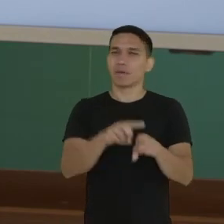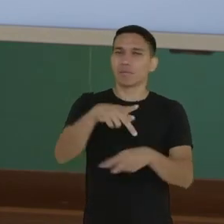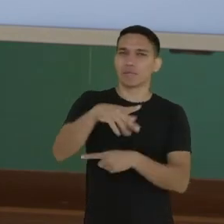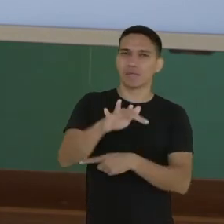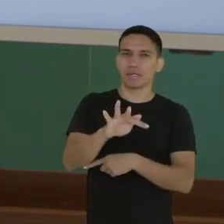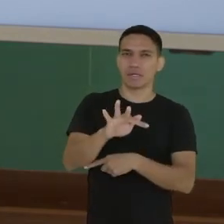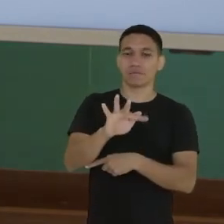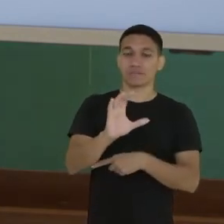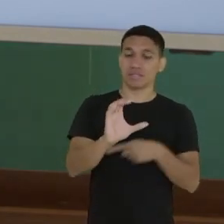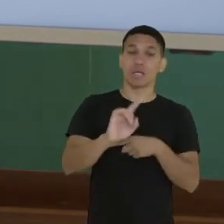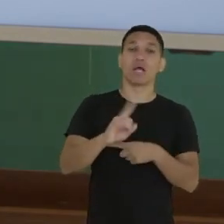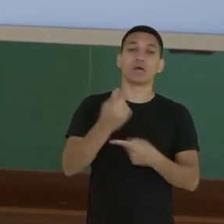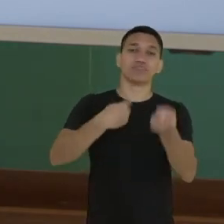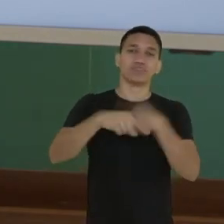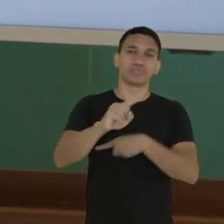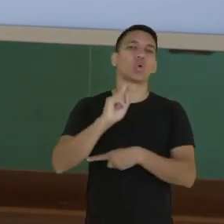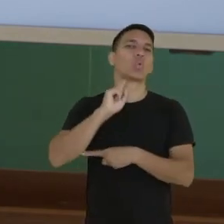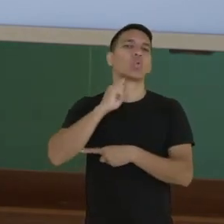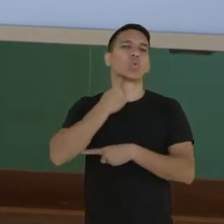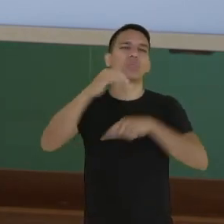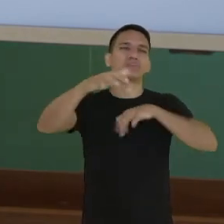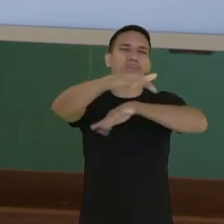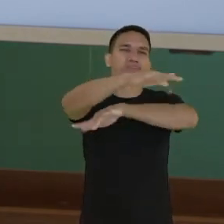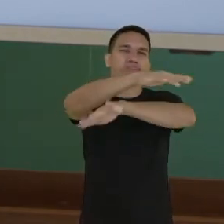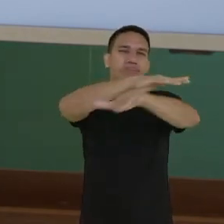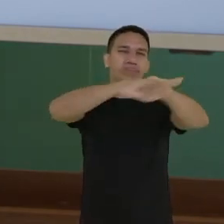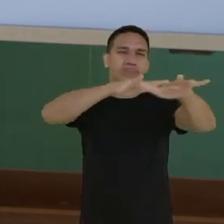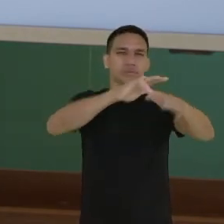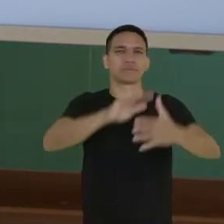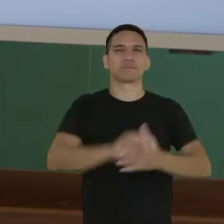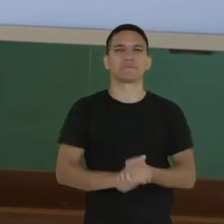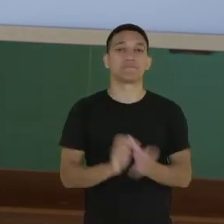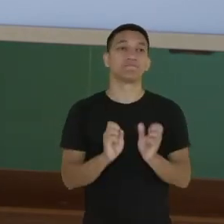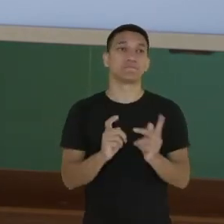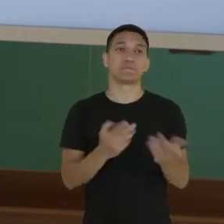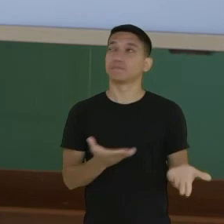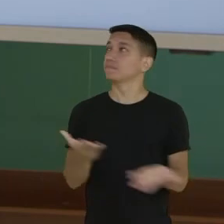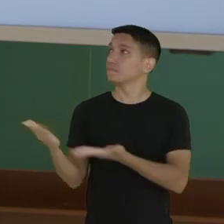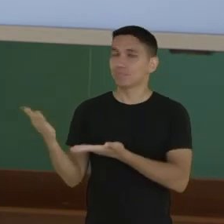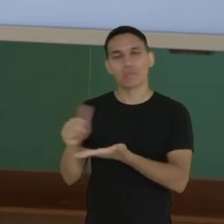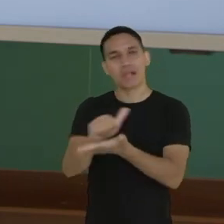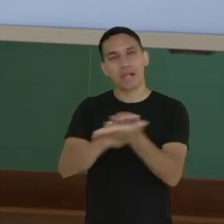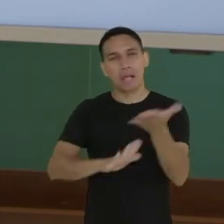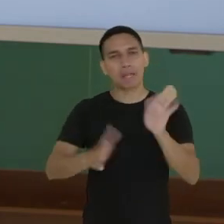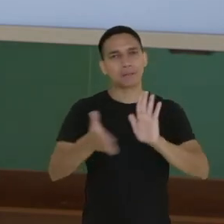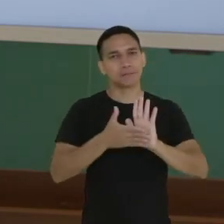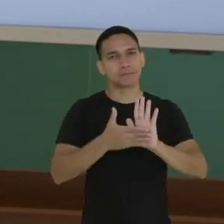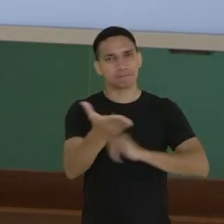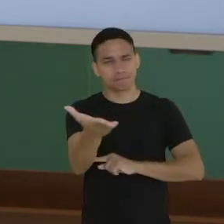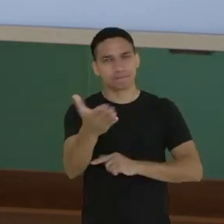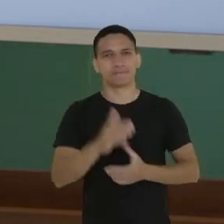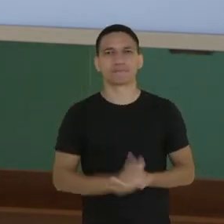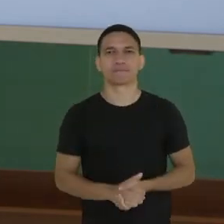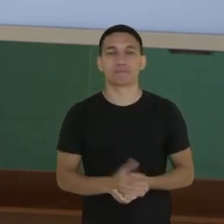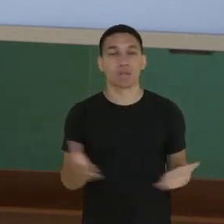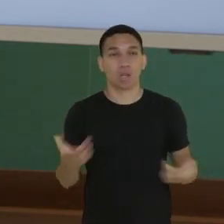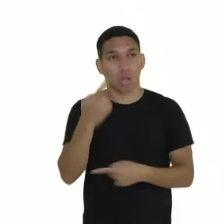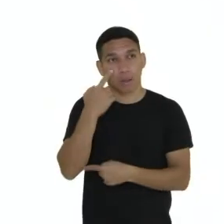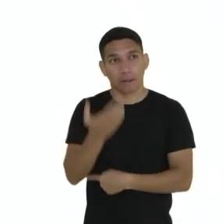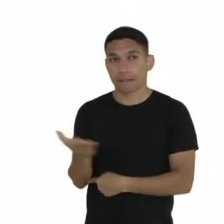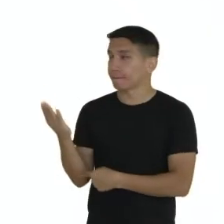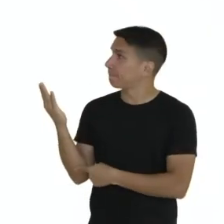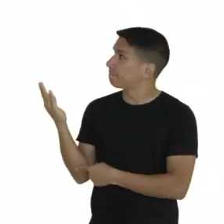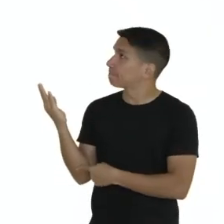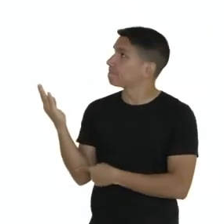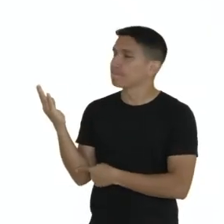poluição aí no nossa atmosfera. Beleza, então vamos fazer uma atividade aqui para vocês? Vamos lá.